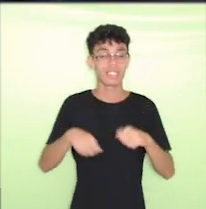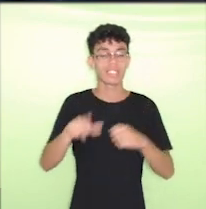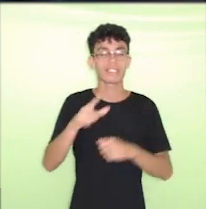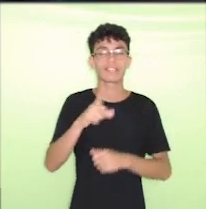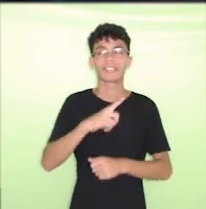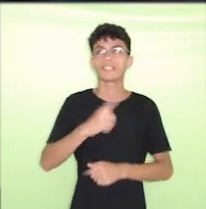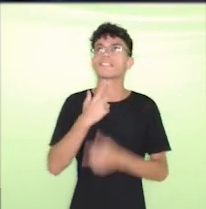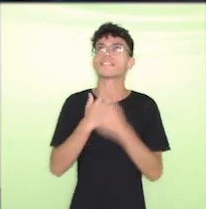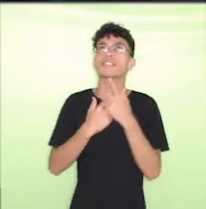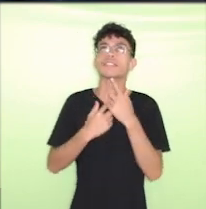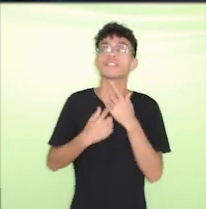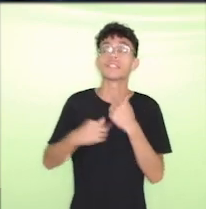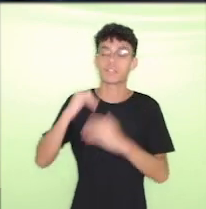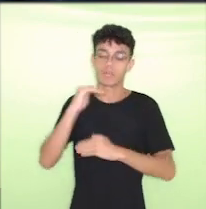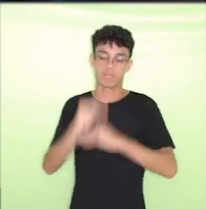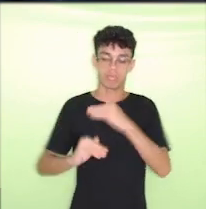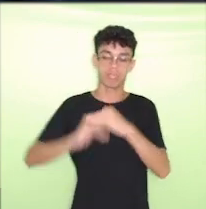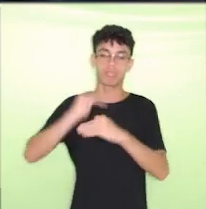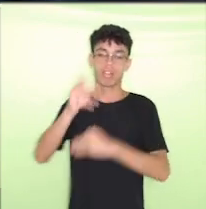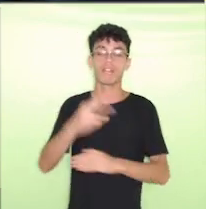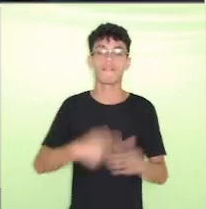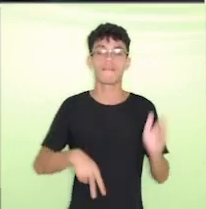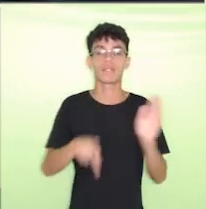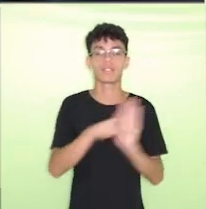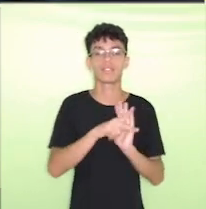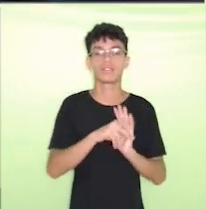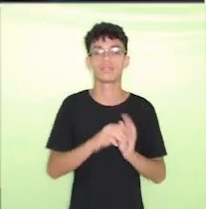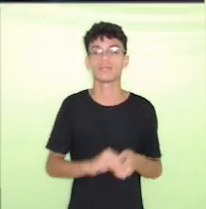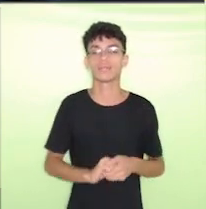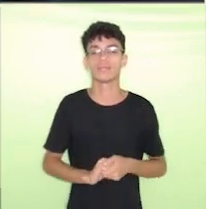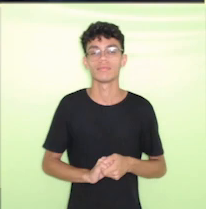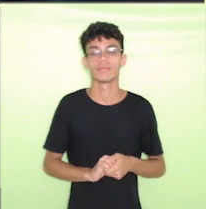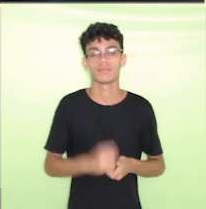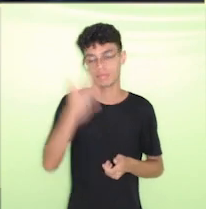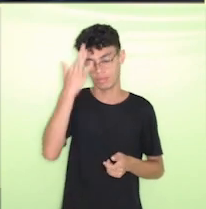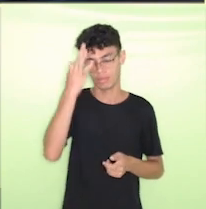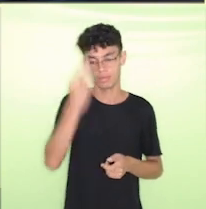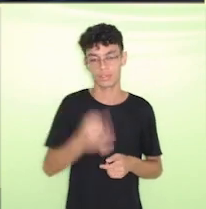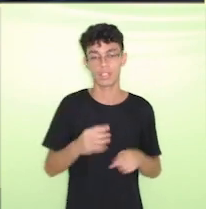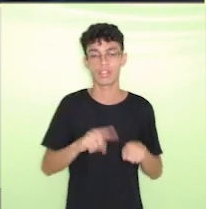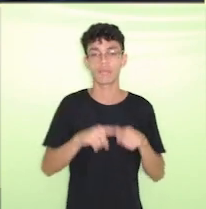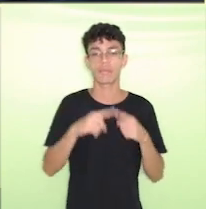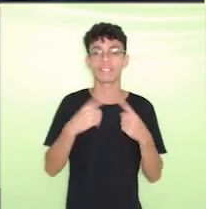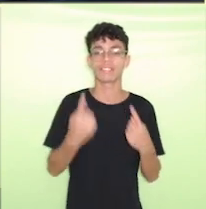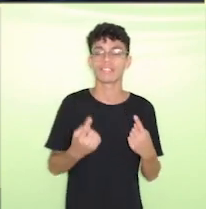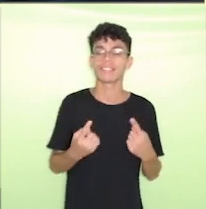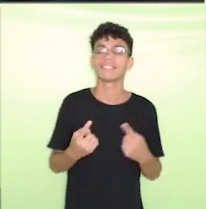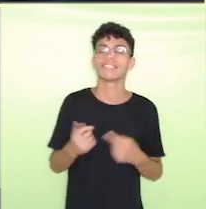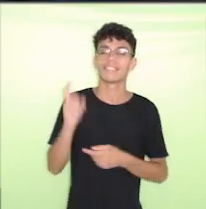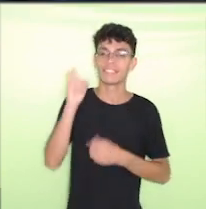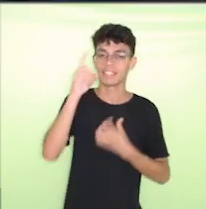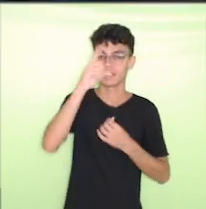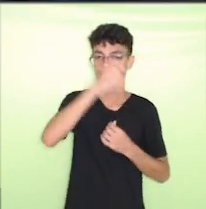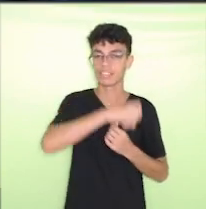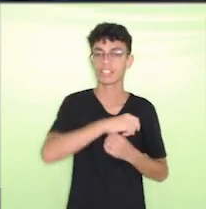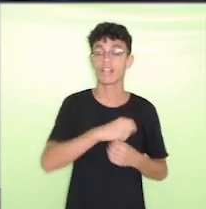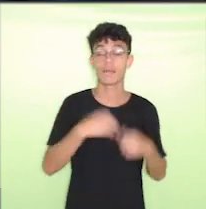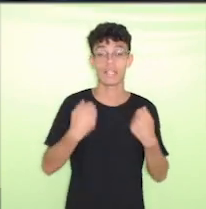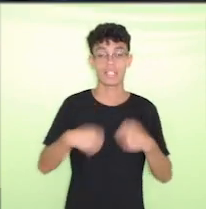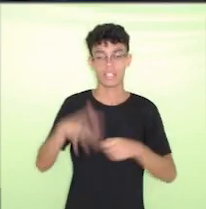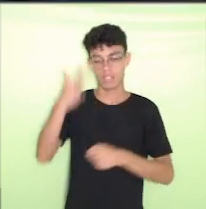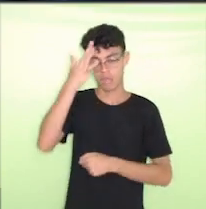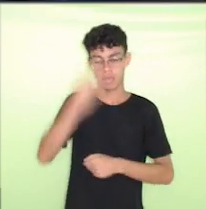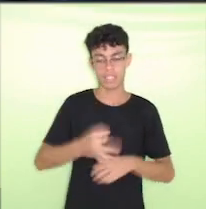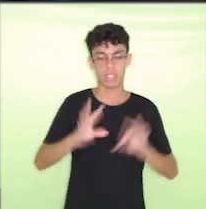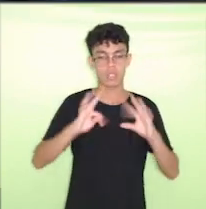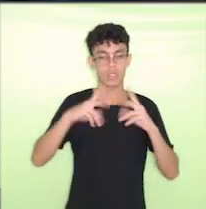de um progresso pessoal. Compreendo, monsenhor, mas ainda vagamente. É necessário compreender